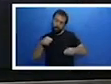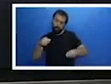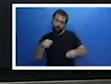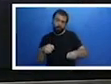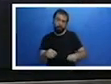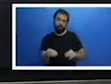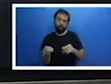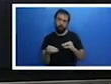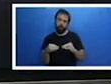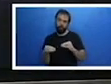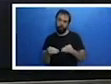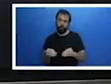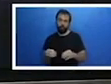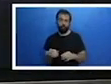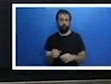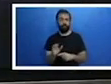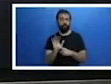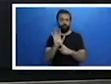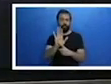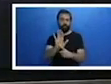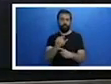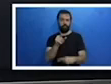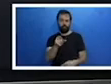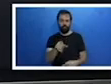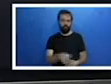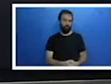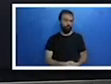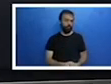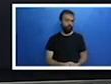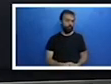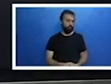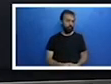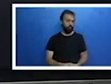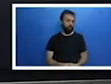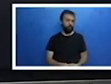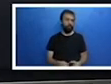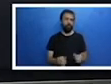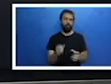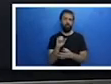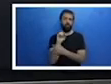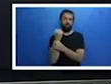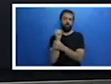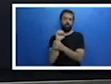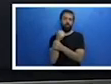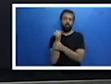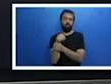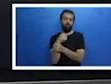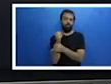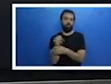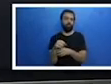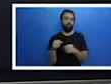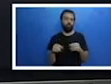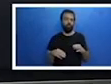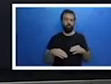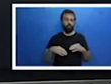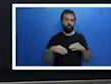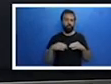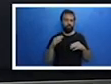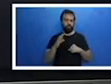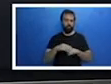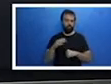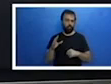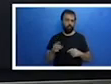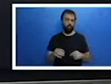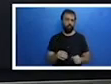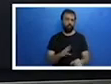essa flexibilidade ajuda você a fazer atos do dia a dia melhor. Fortalece os ossos, a articulação. Diminui a pressão